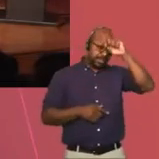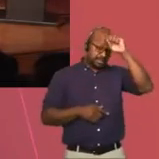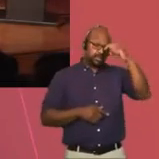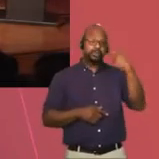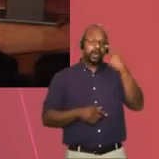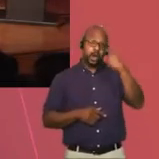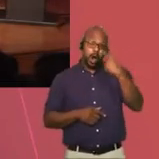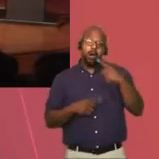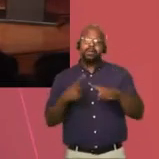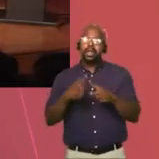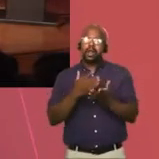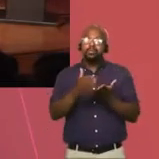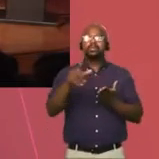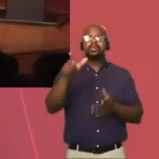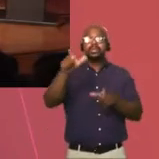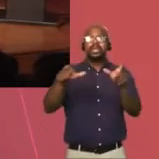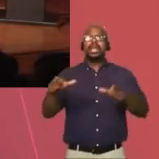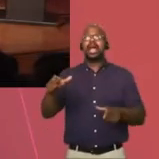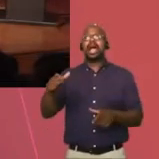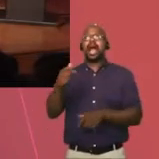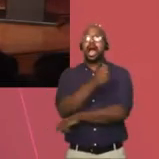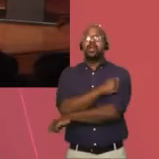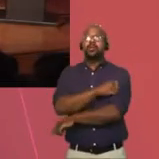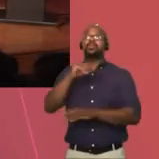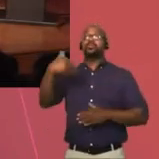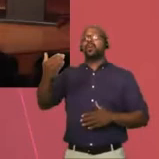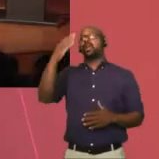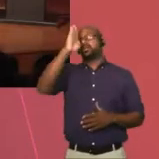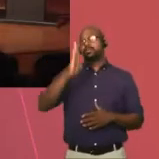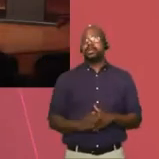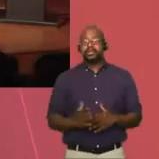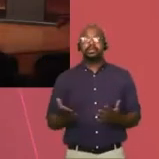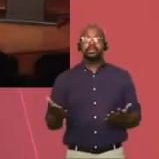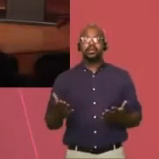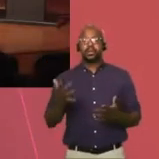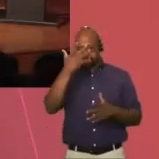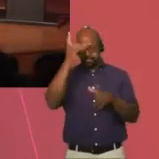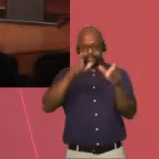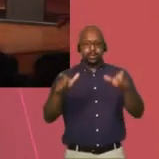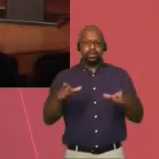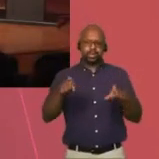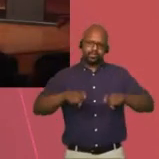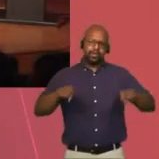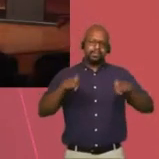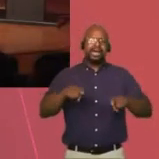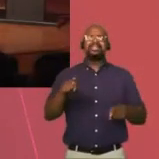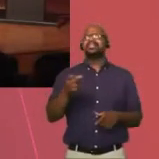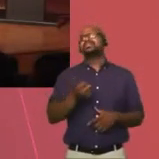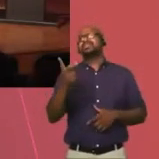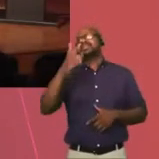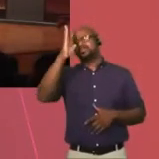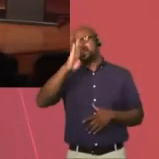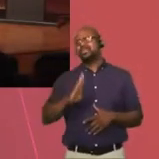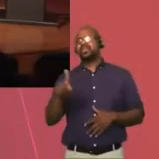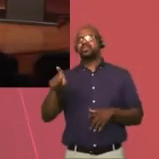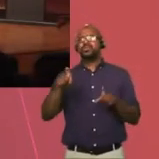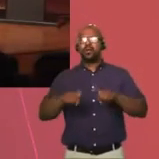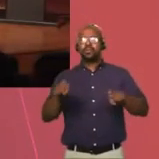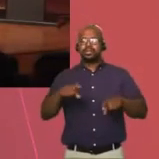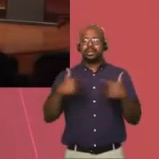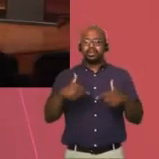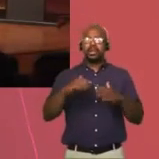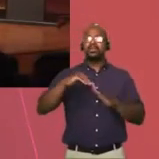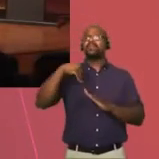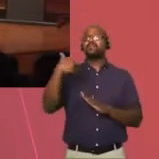espanhol que ela começou até alunos fora do Brasil Olha só tá o pessoal da informática por exemplo o que tem de brasileiros informar